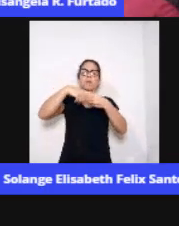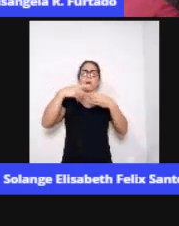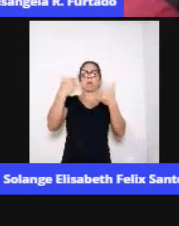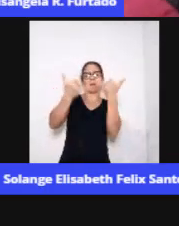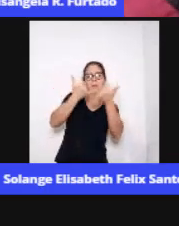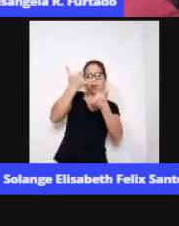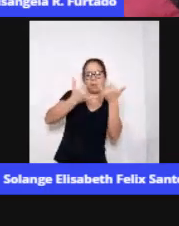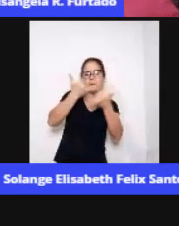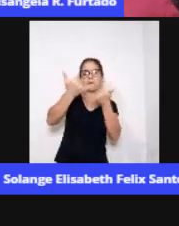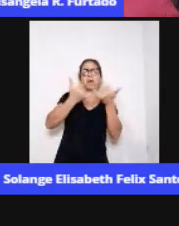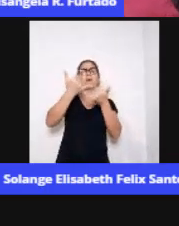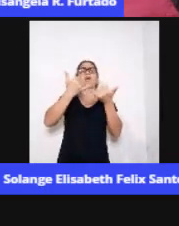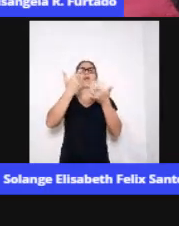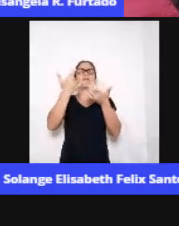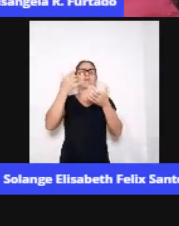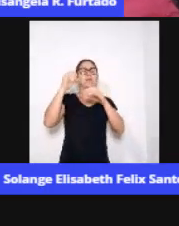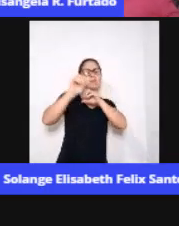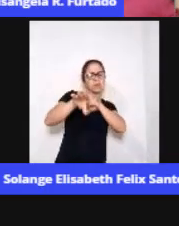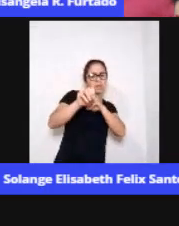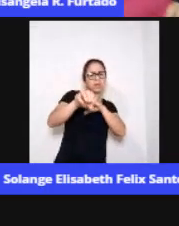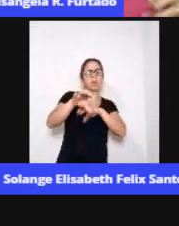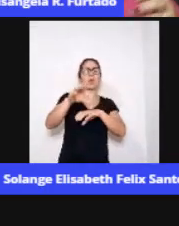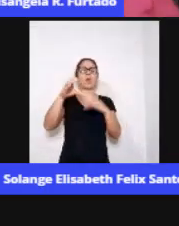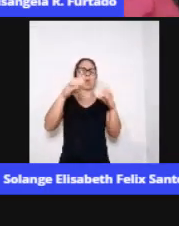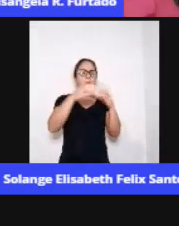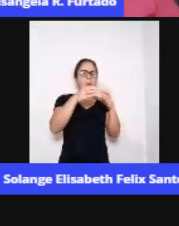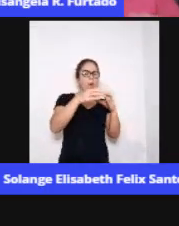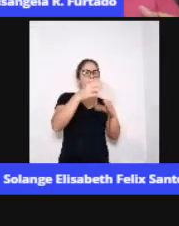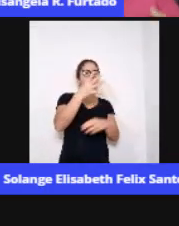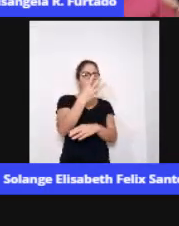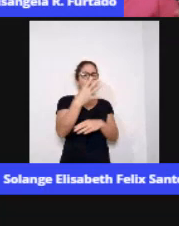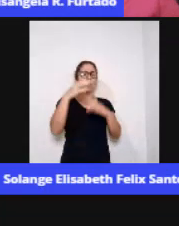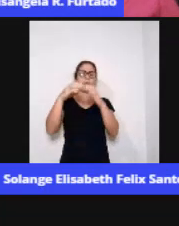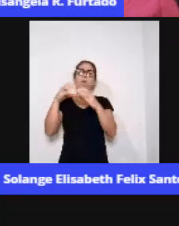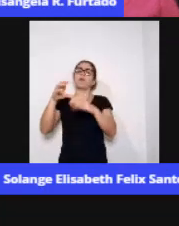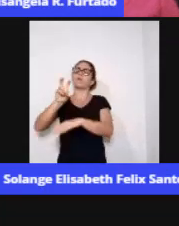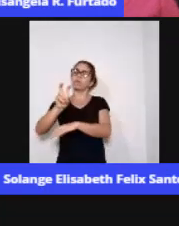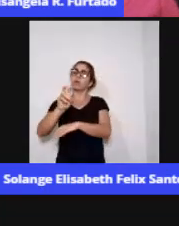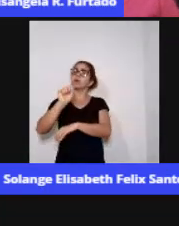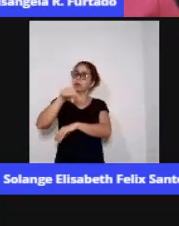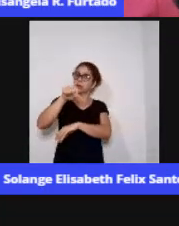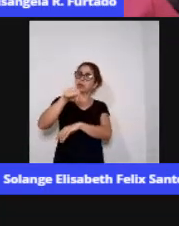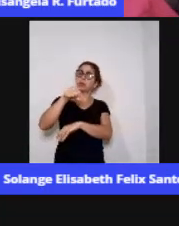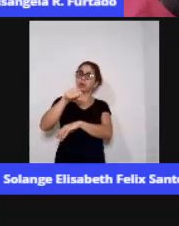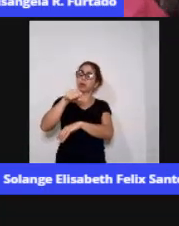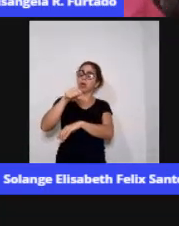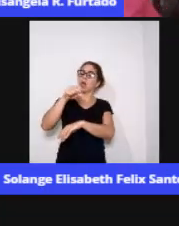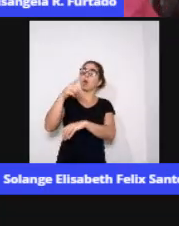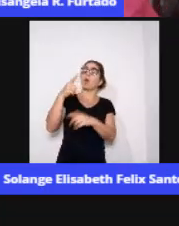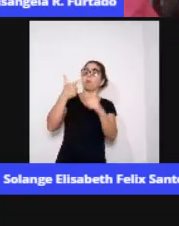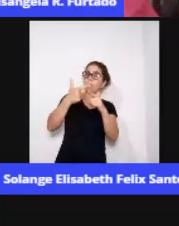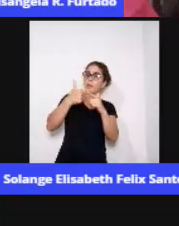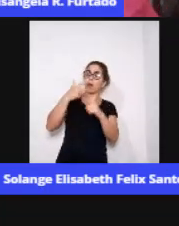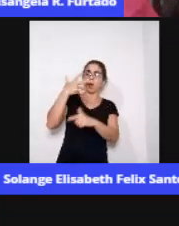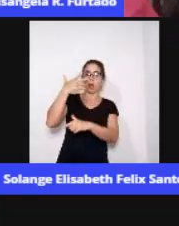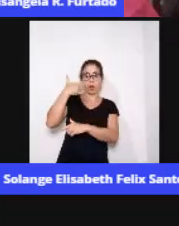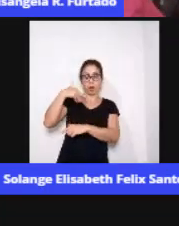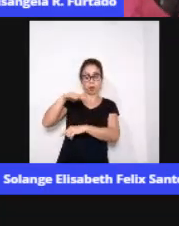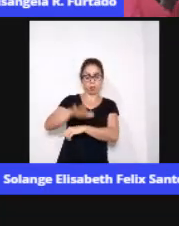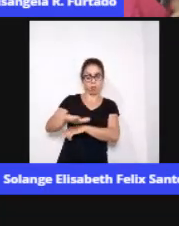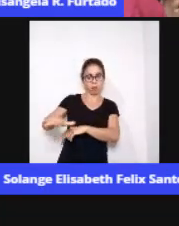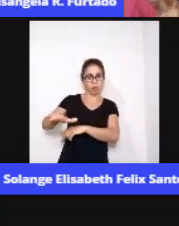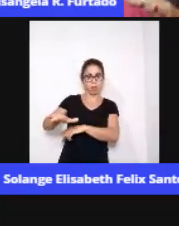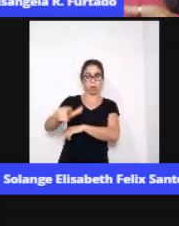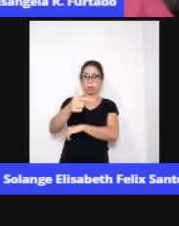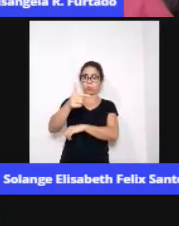grupo 4, no grupo 5? Sim. Por quê? Essa criança não teve aula o ano passado